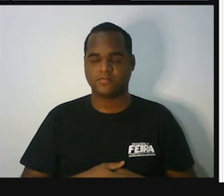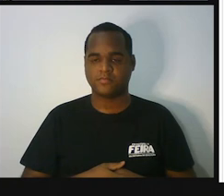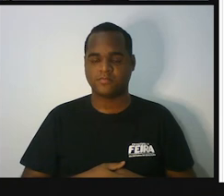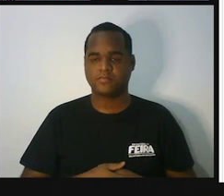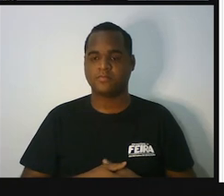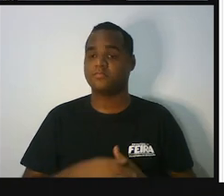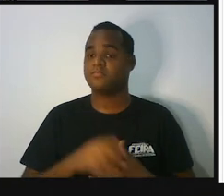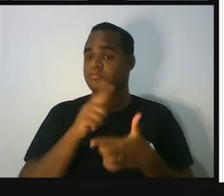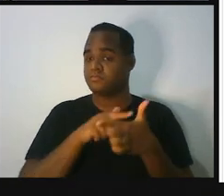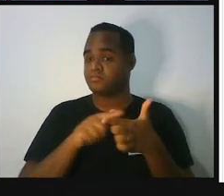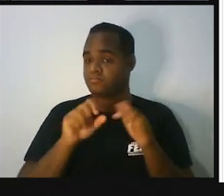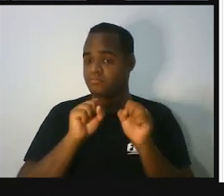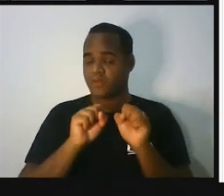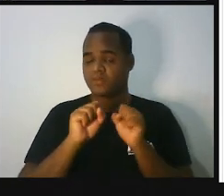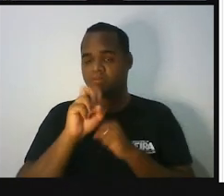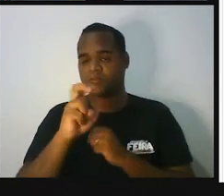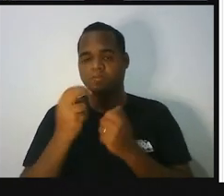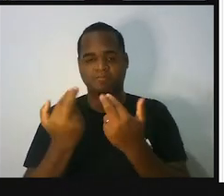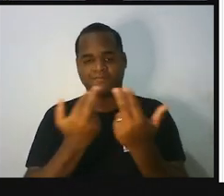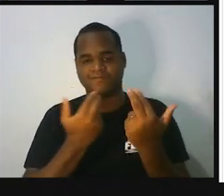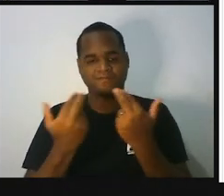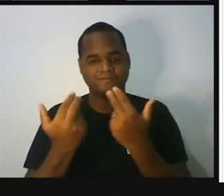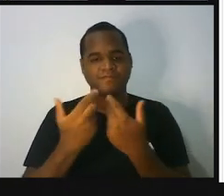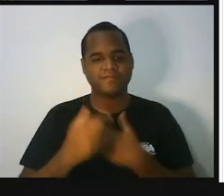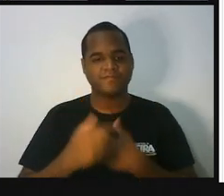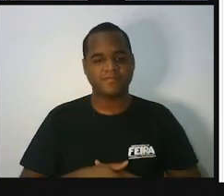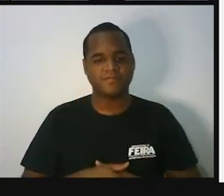Dividir em cinco iguais.